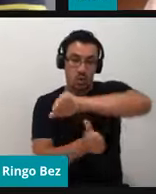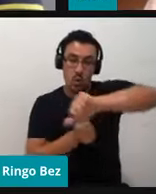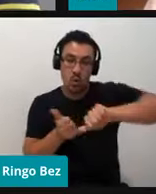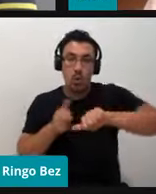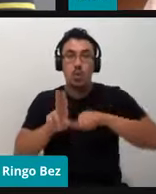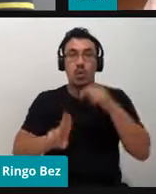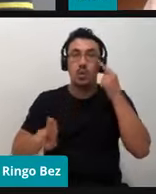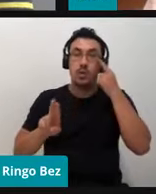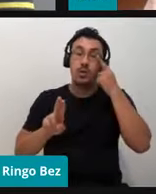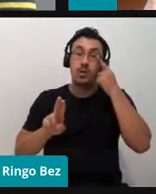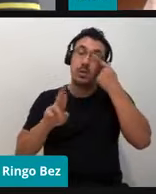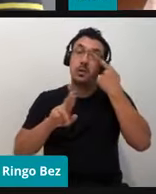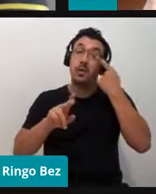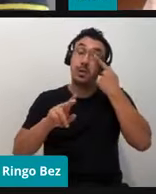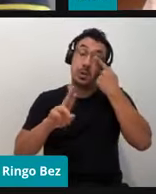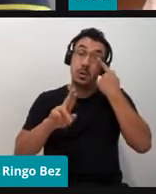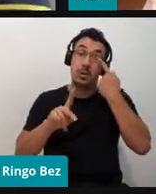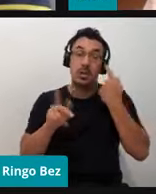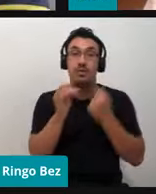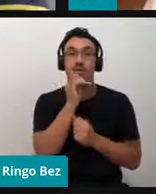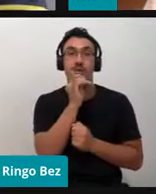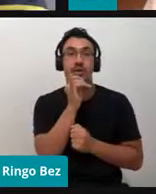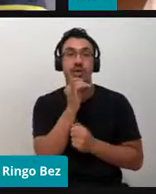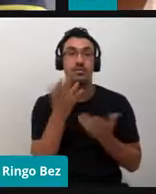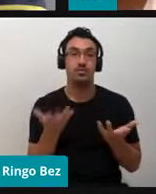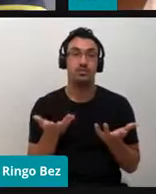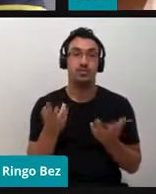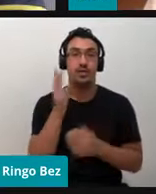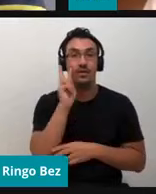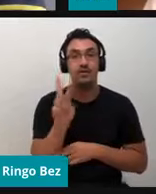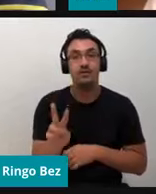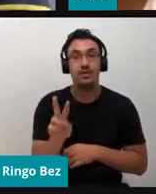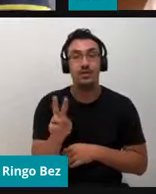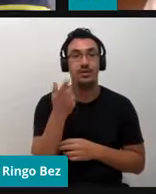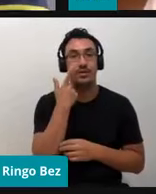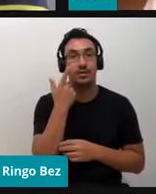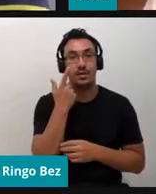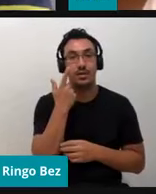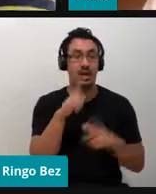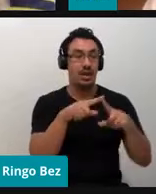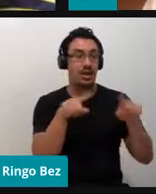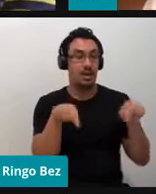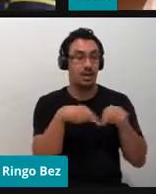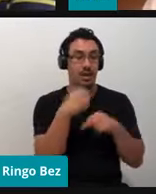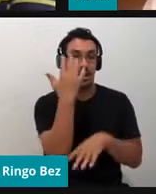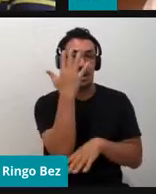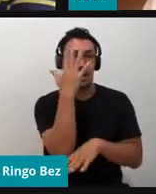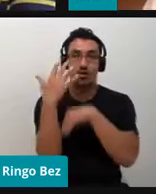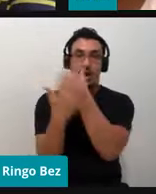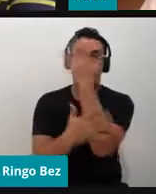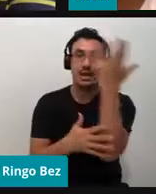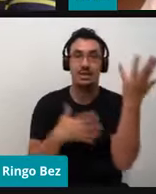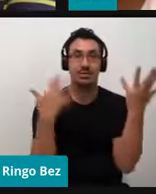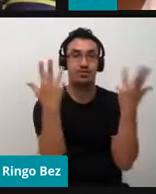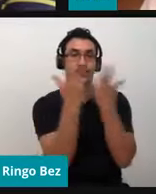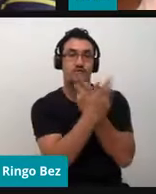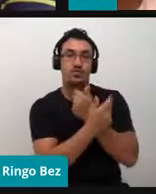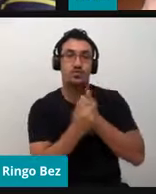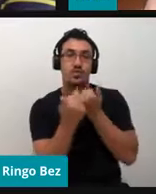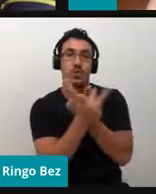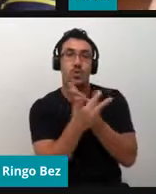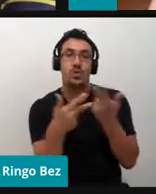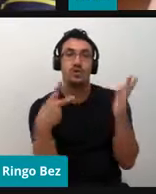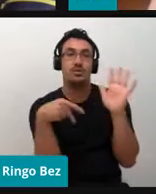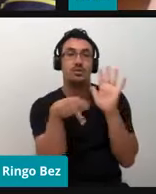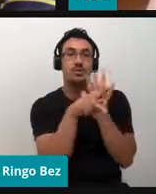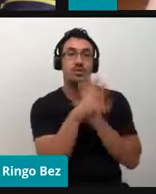menos nobres, porque, por exemplo, vocês devem convir que você converter uma floresta com toda aquela exuberância, com todos aqueles recursos que a gente